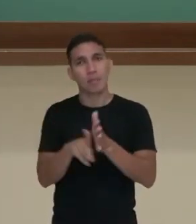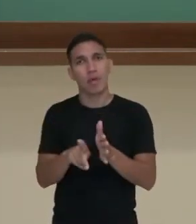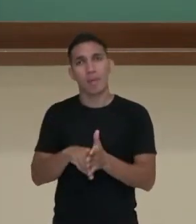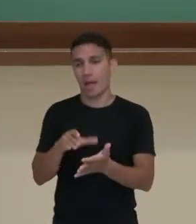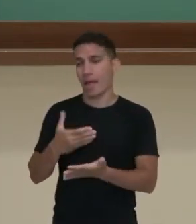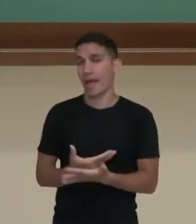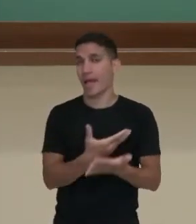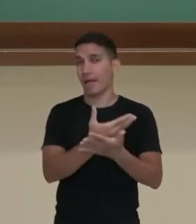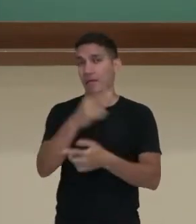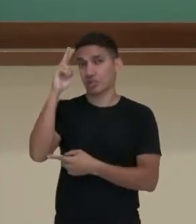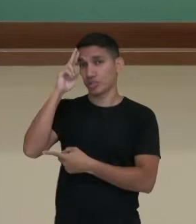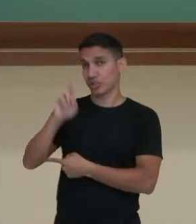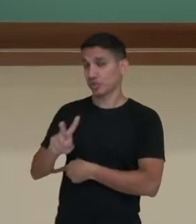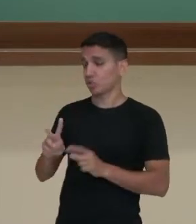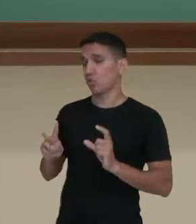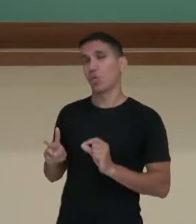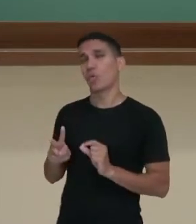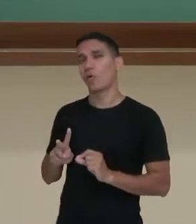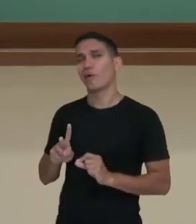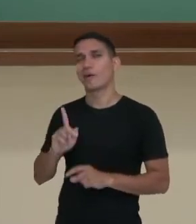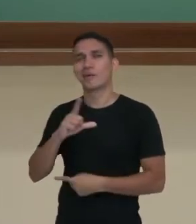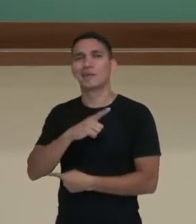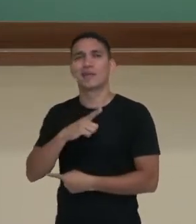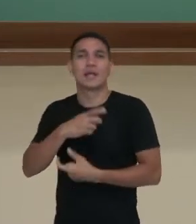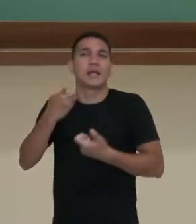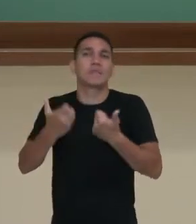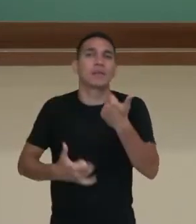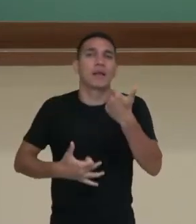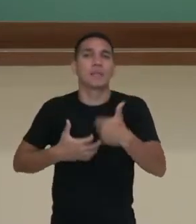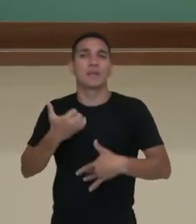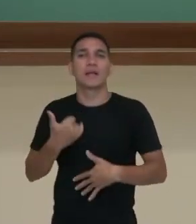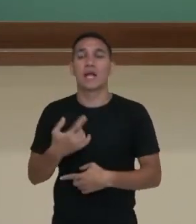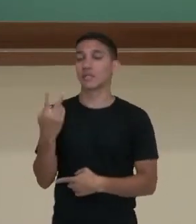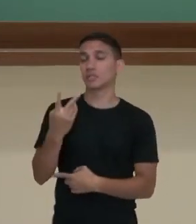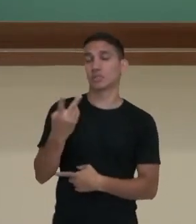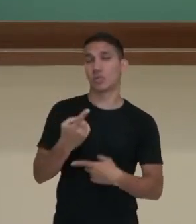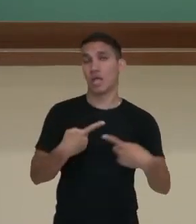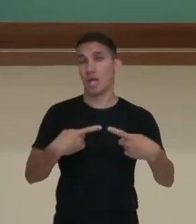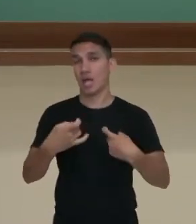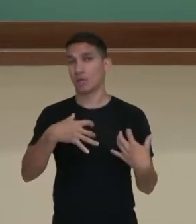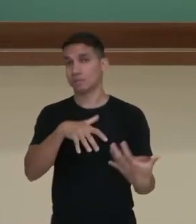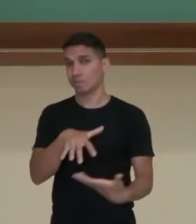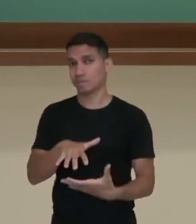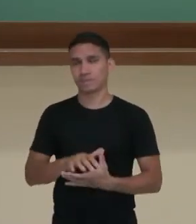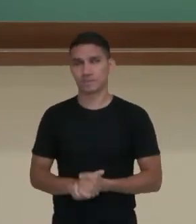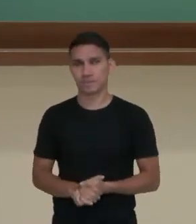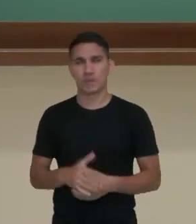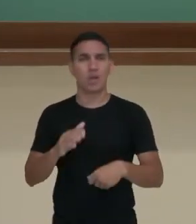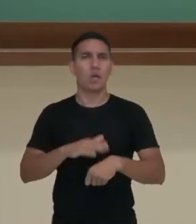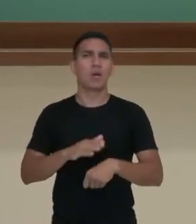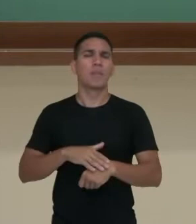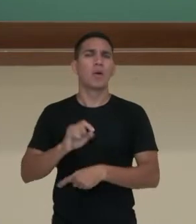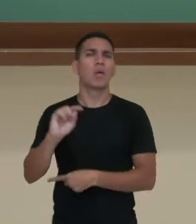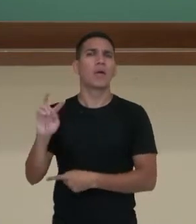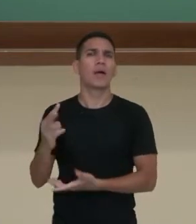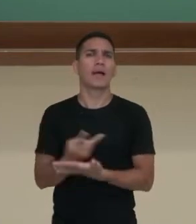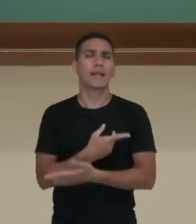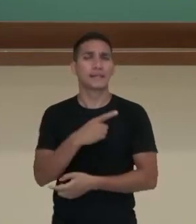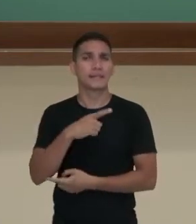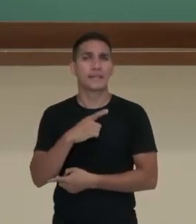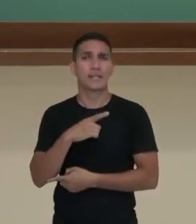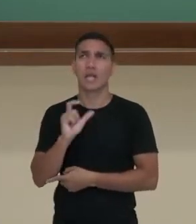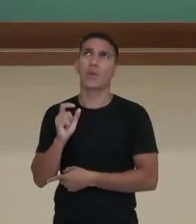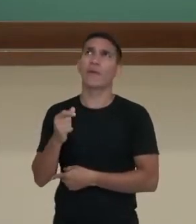história. Numa aula de história que está falando sobre a Segunda Guerra Mundial, sobre o desembarque lá